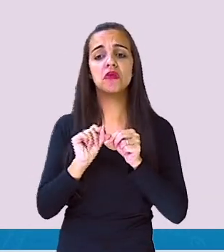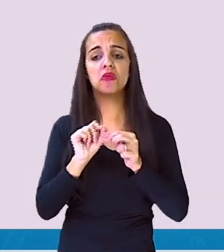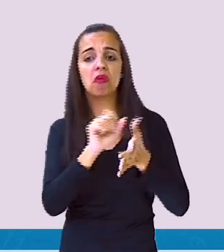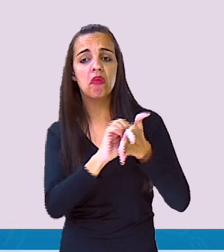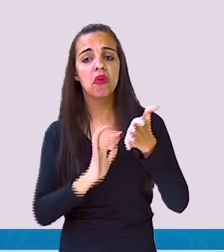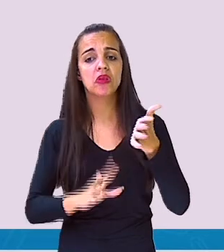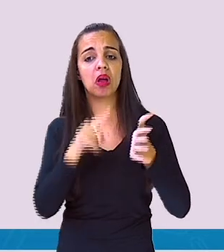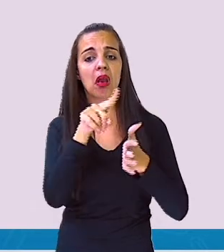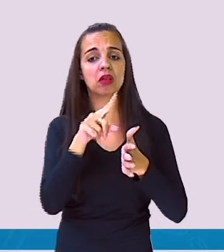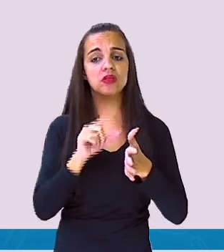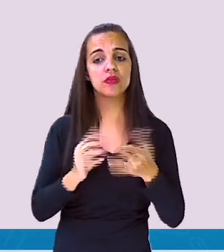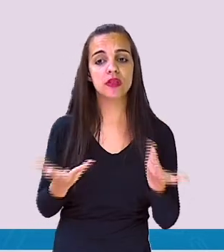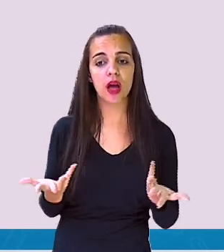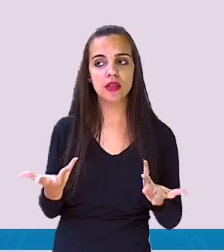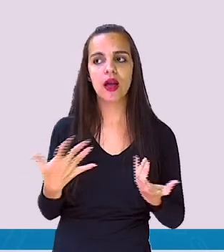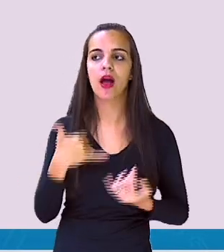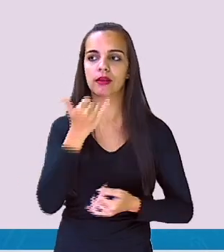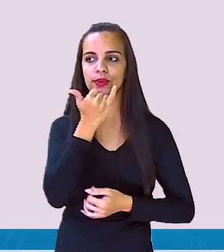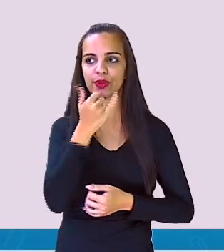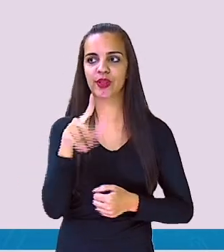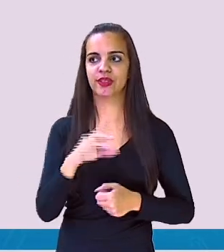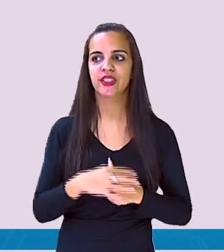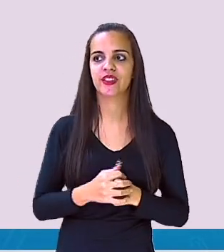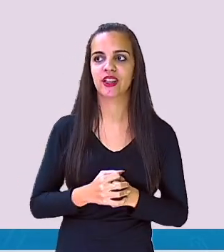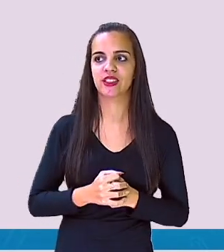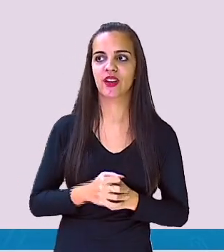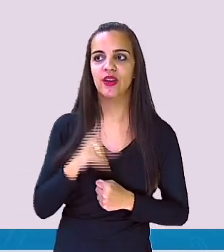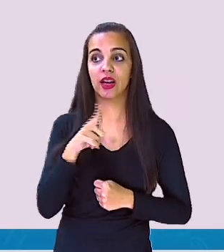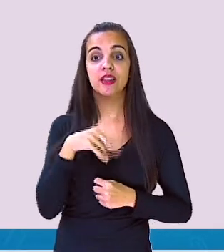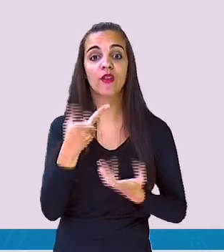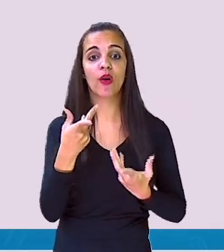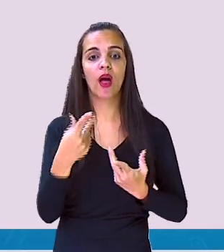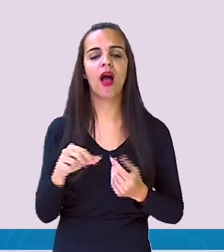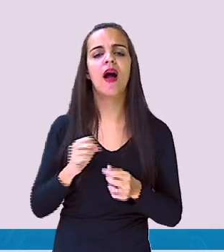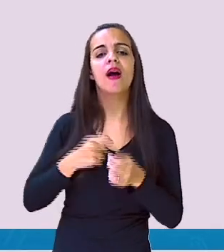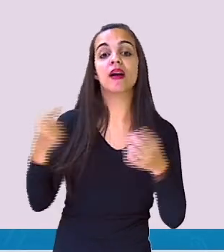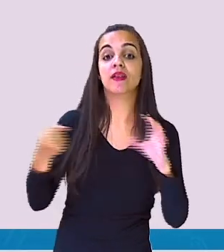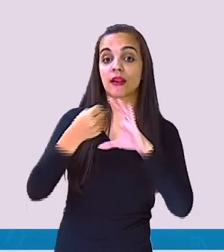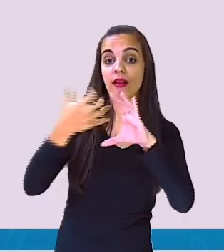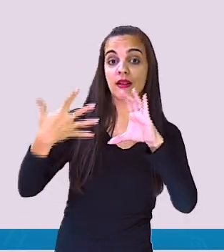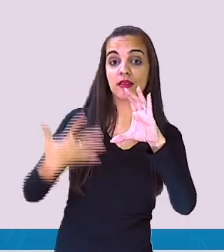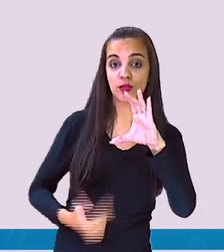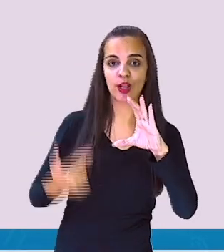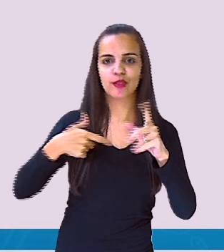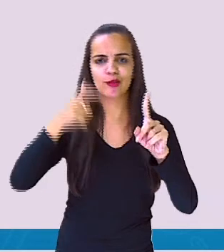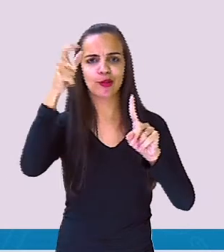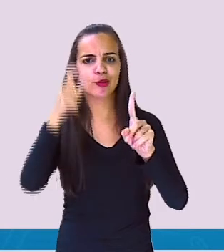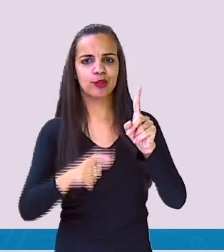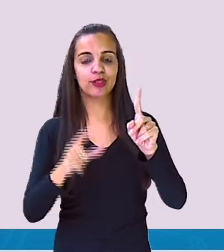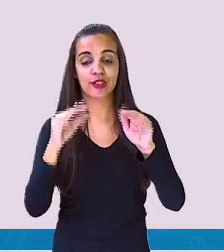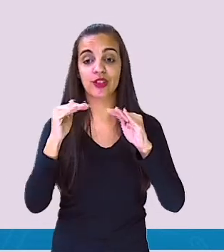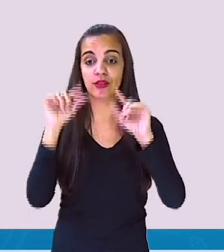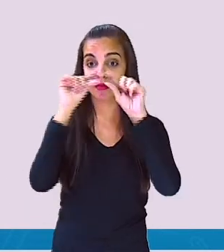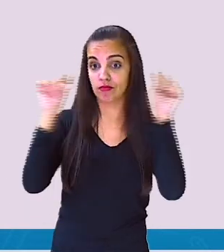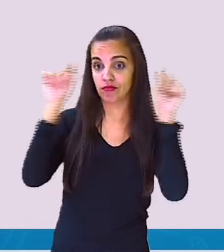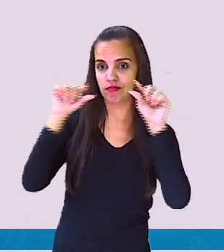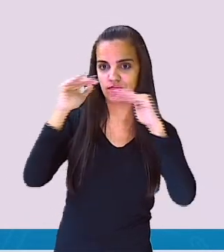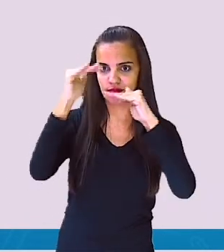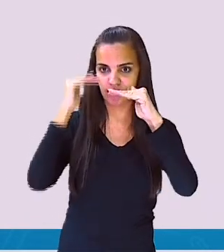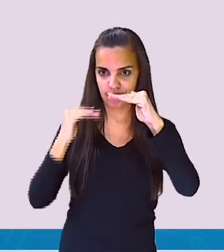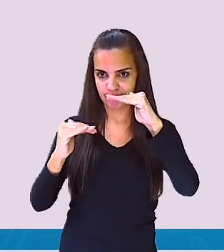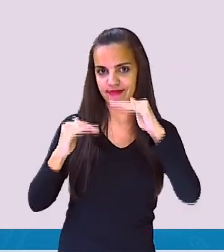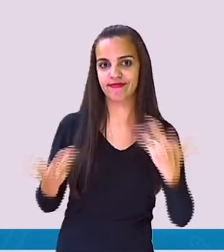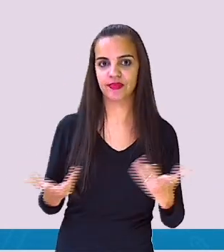exercício? Cabeça. Classifique o sujeito das frases abaixo. Fiz de propósito, hein? Para enganar vocês aí de